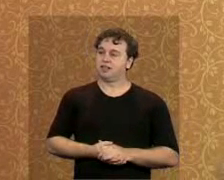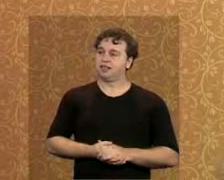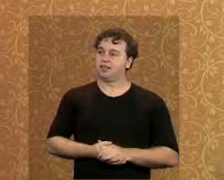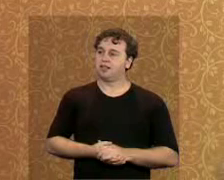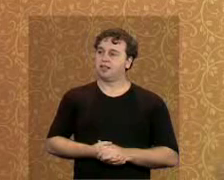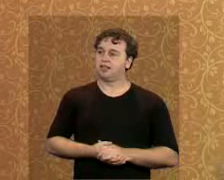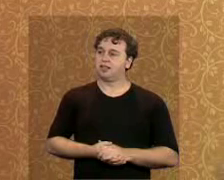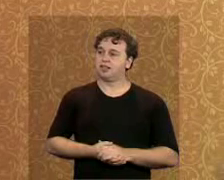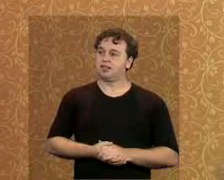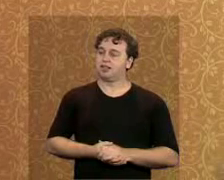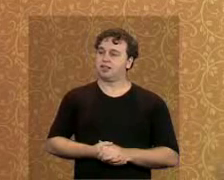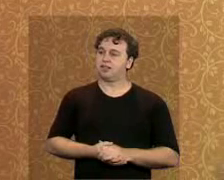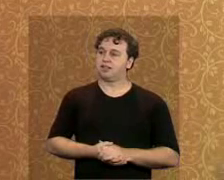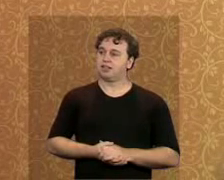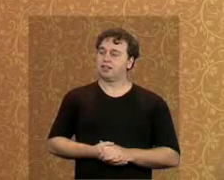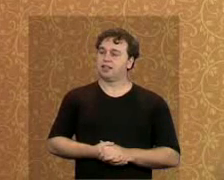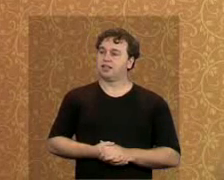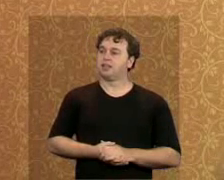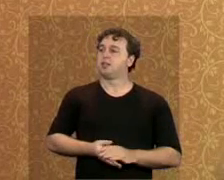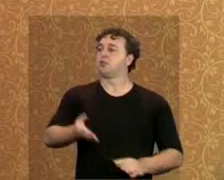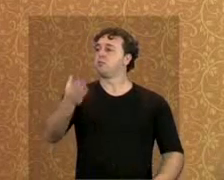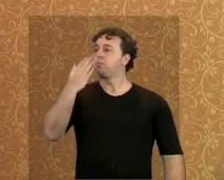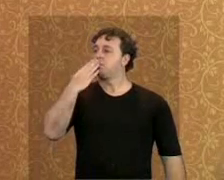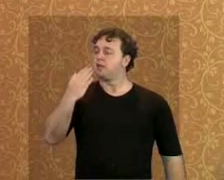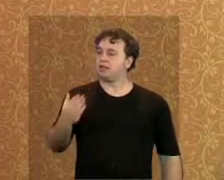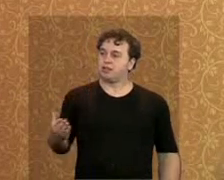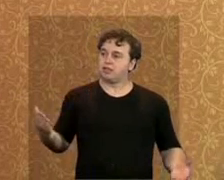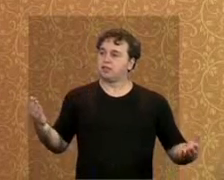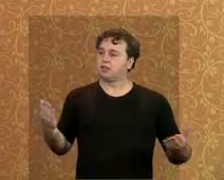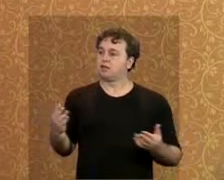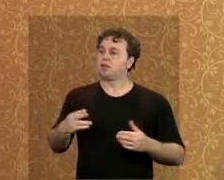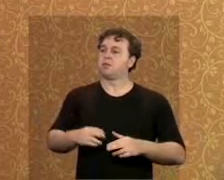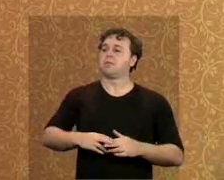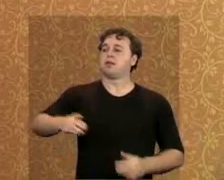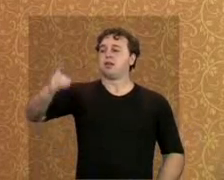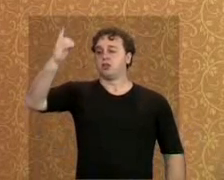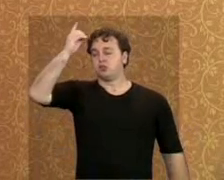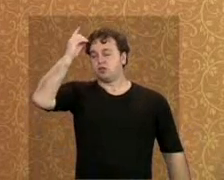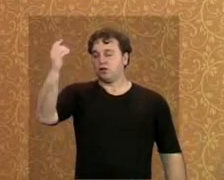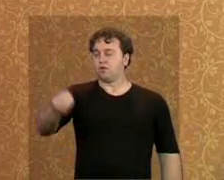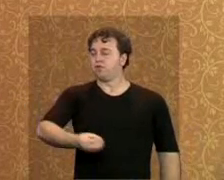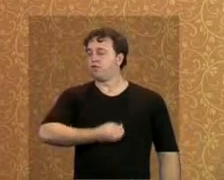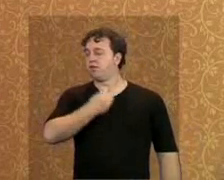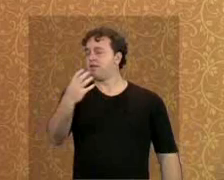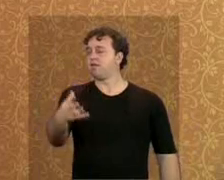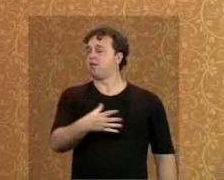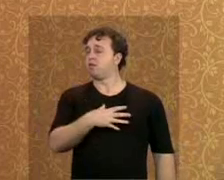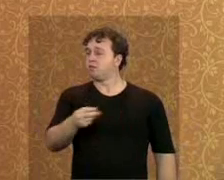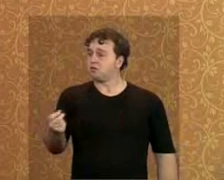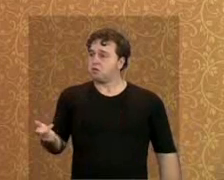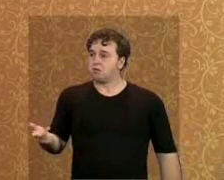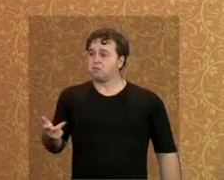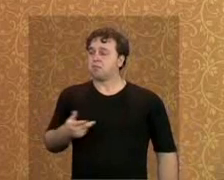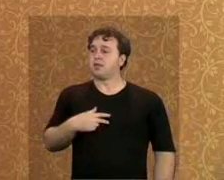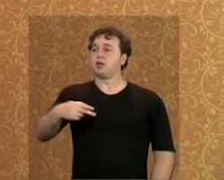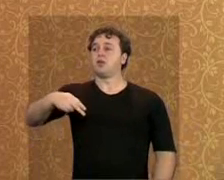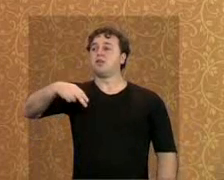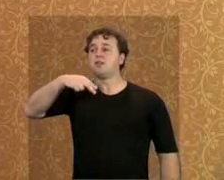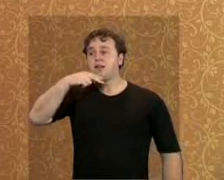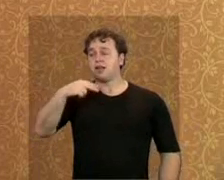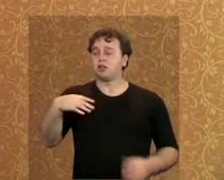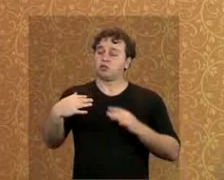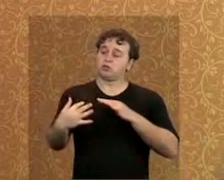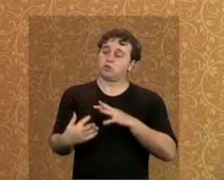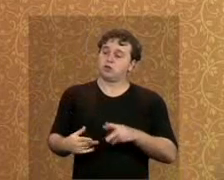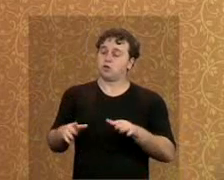Lúcio. Oi. Olha, meus pedidos é pelo bom da minha vida, sim, dos meus filhos, dos meus netos, de toda a